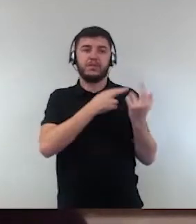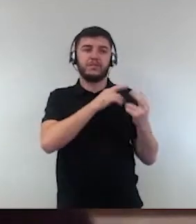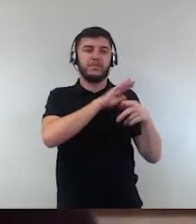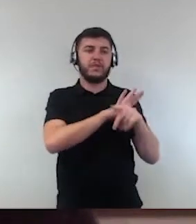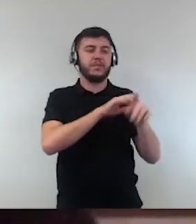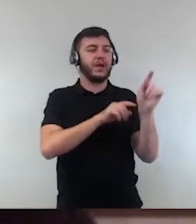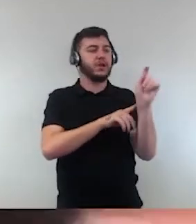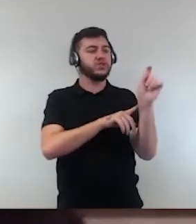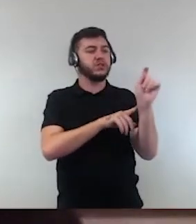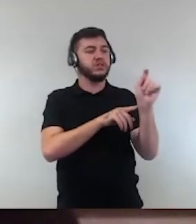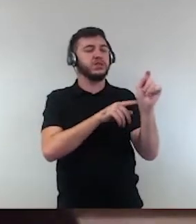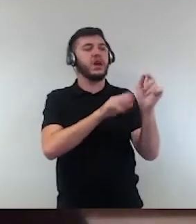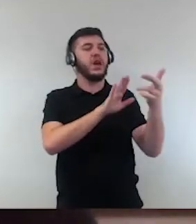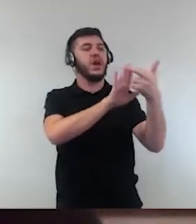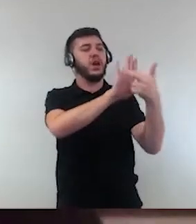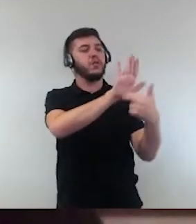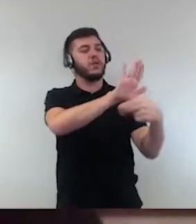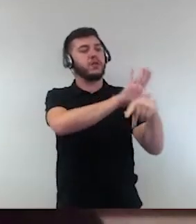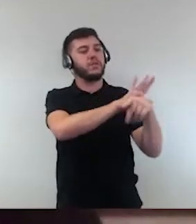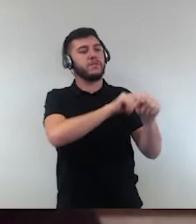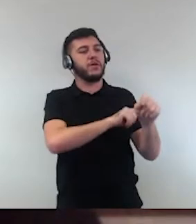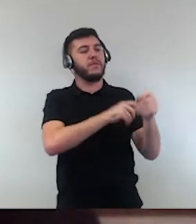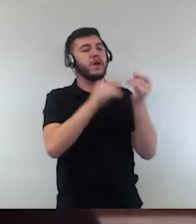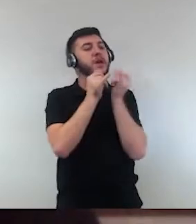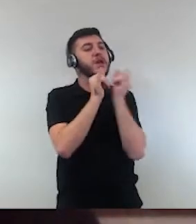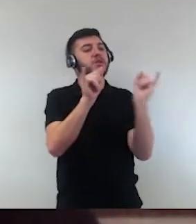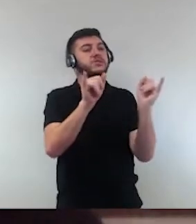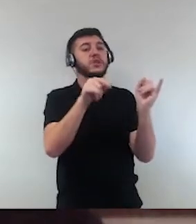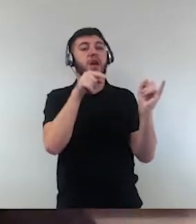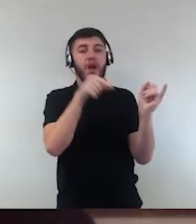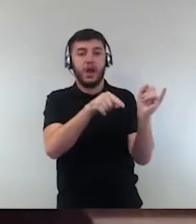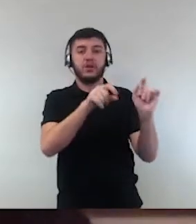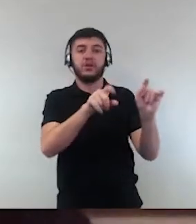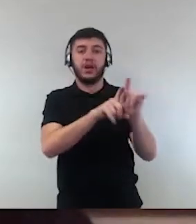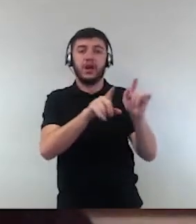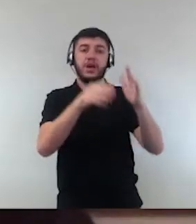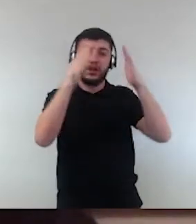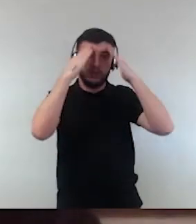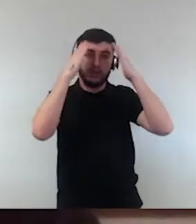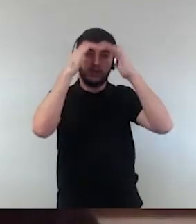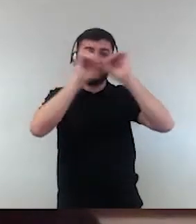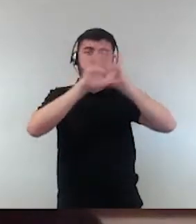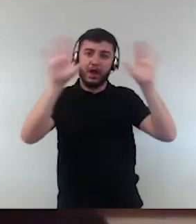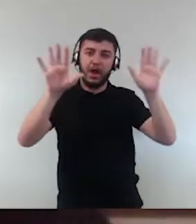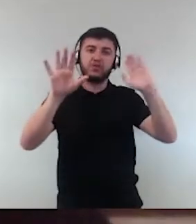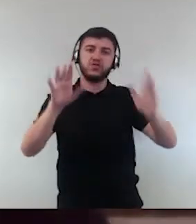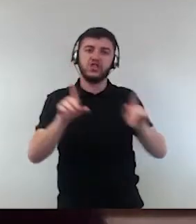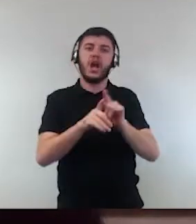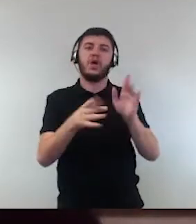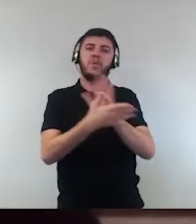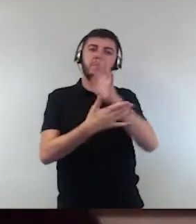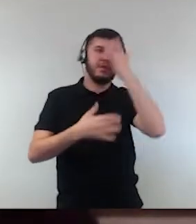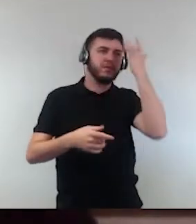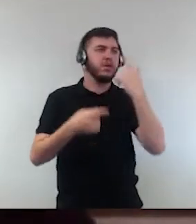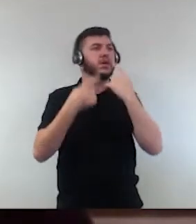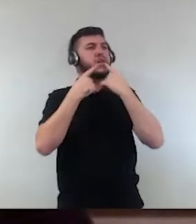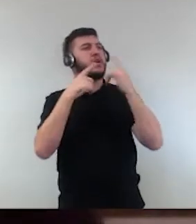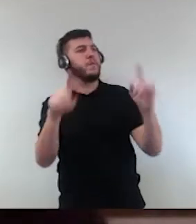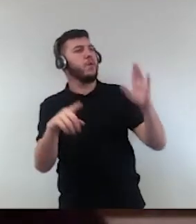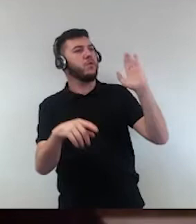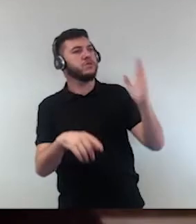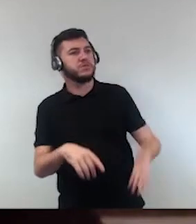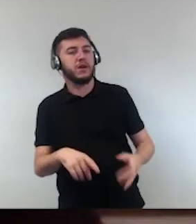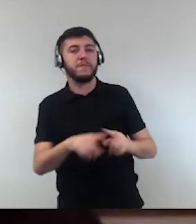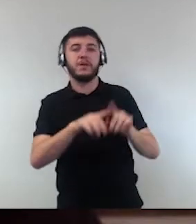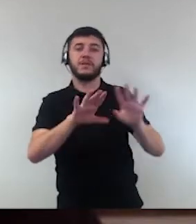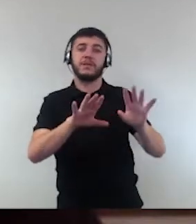apesar de ser compreendida, é óbvio, como ser passível de críticas, mas isso foi uma atitude cautelosa.